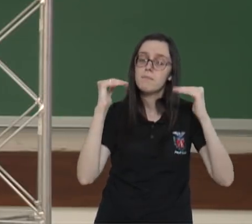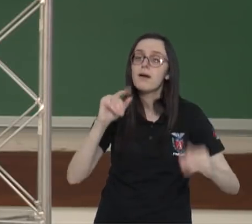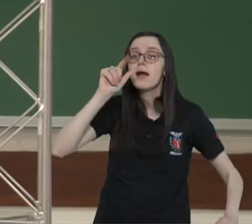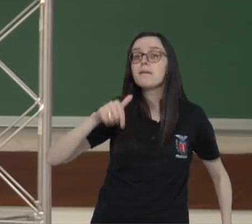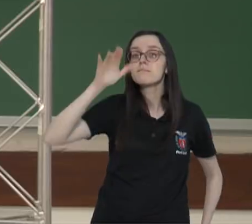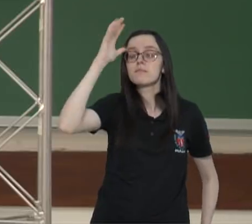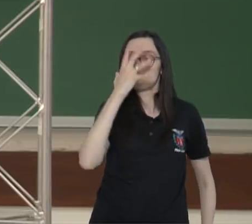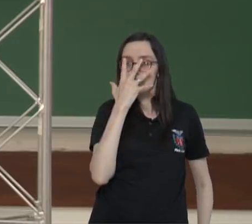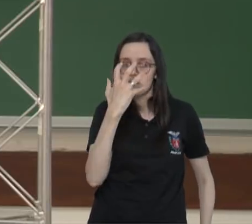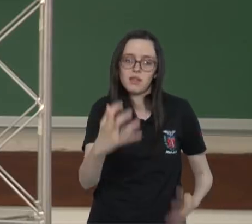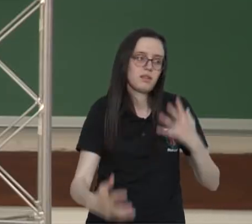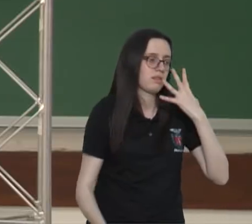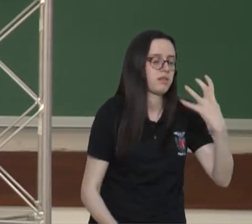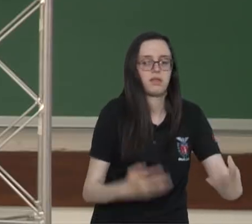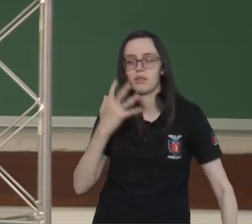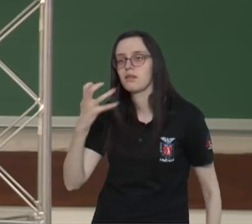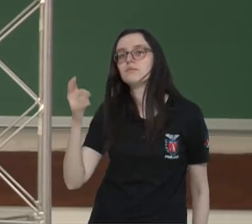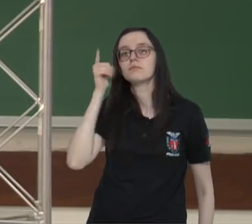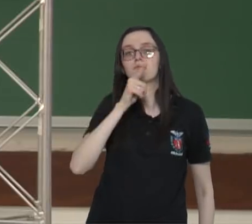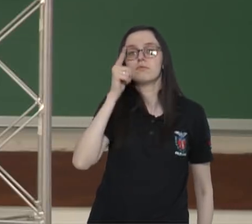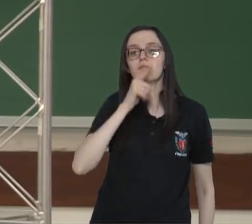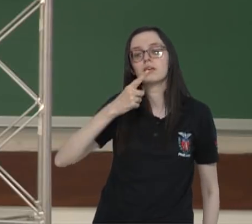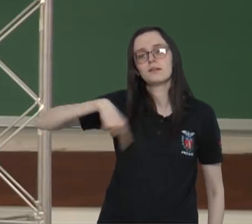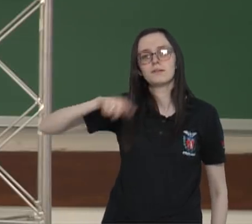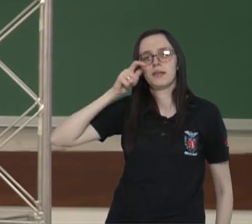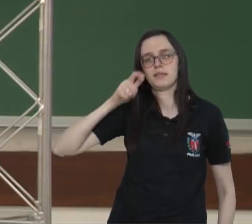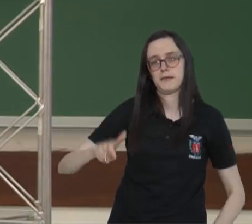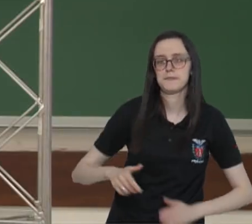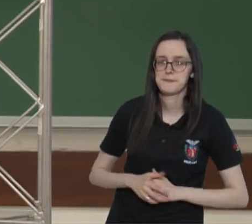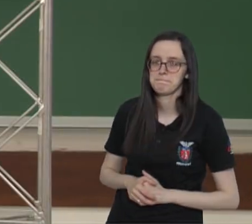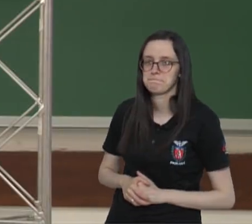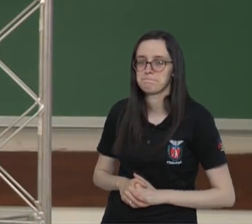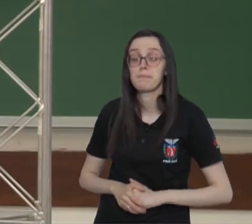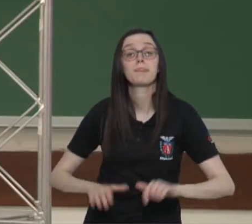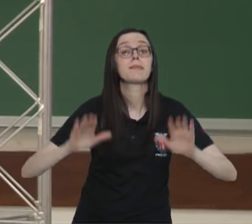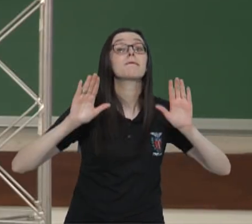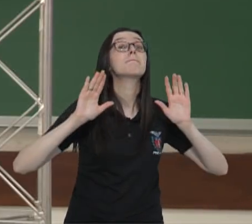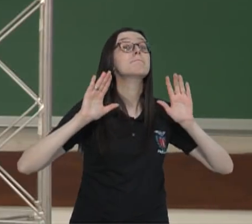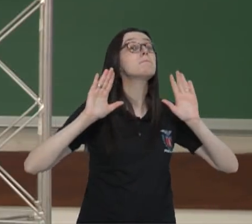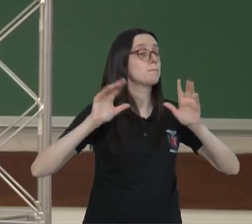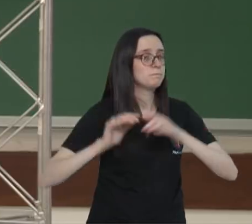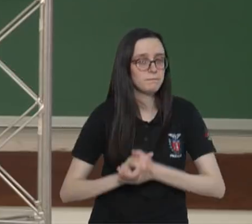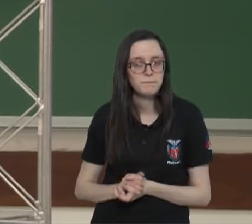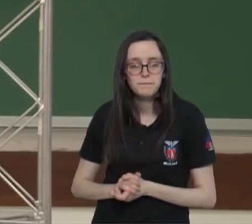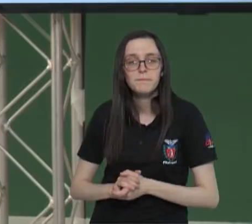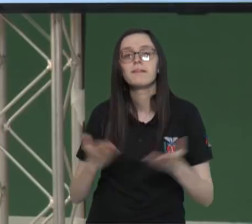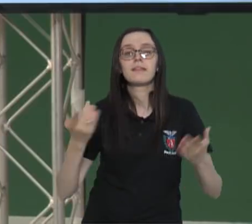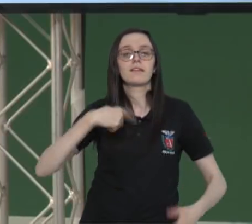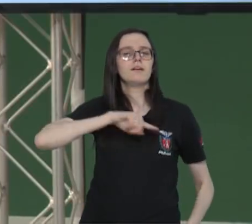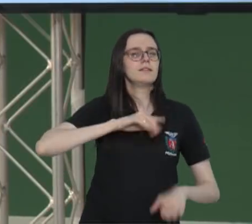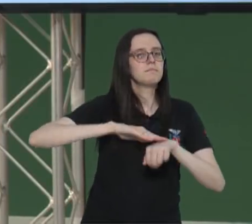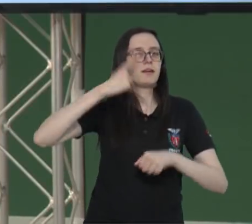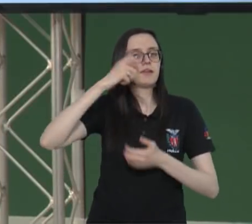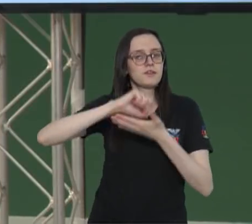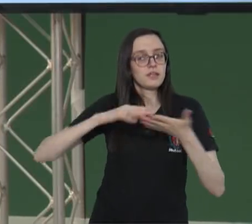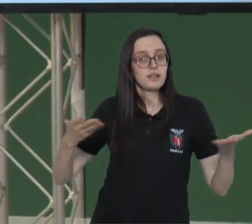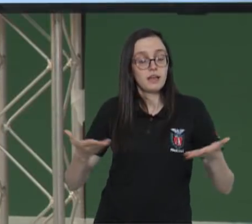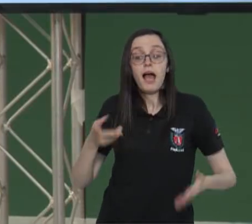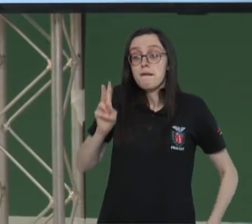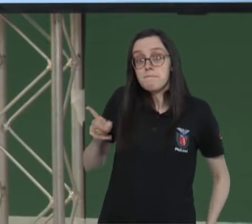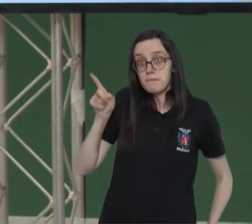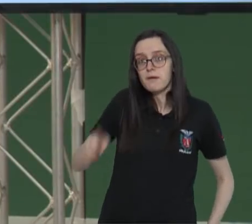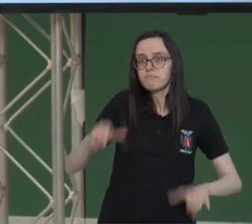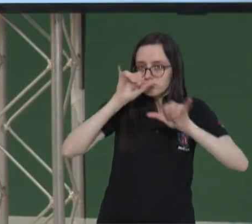mais atrativas ainda para que a pessoa se interesse. Bom, vamos a mais um exercício? Ainda